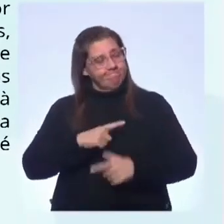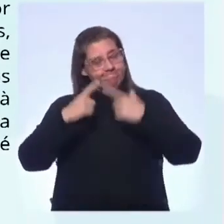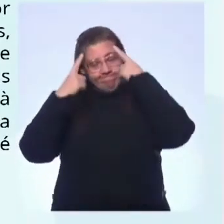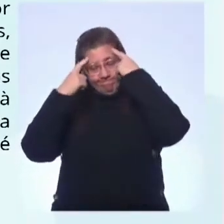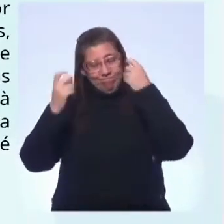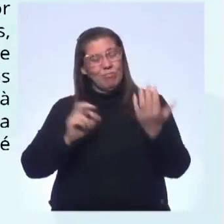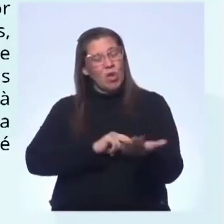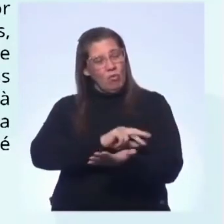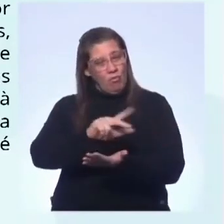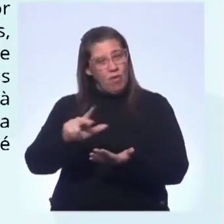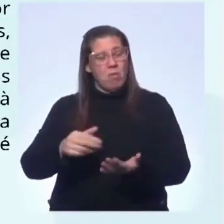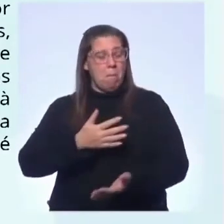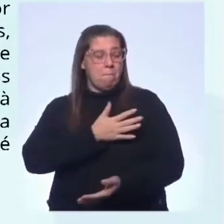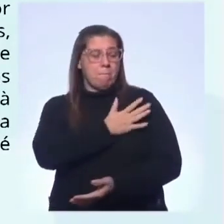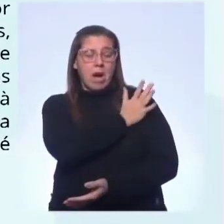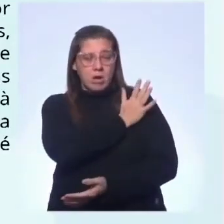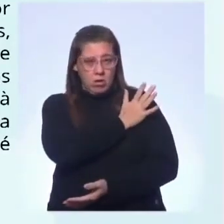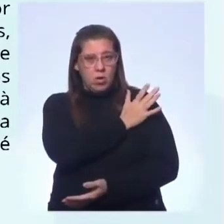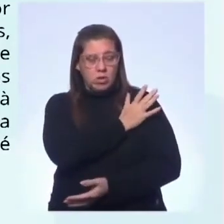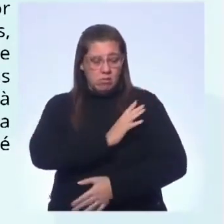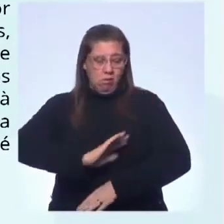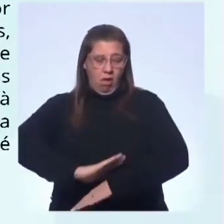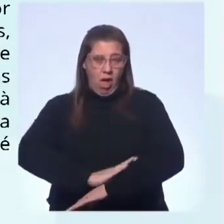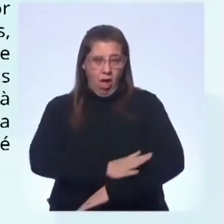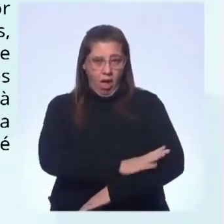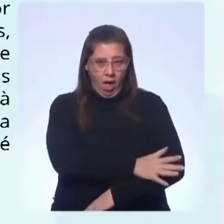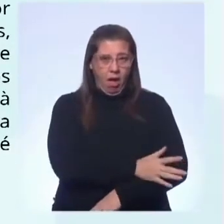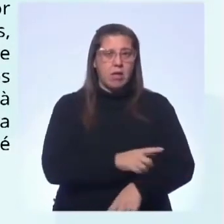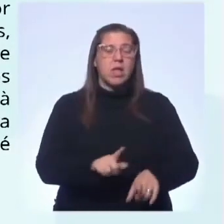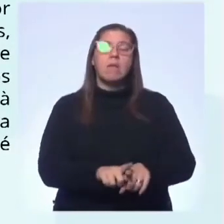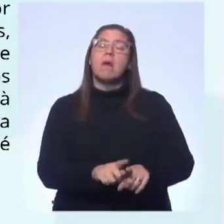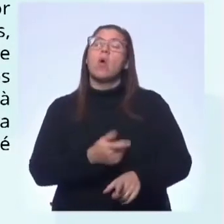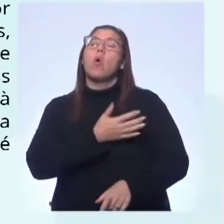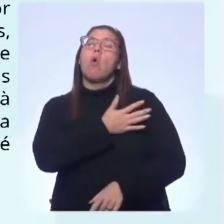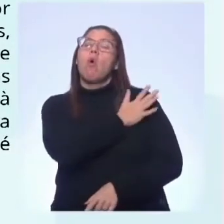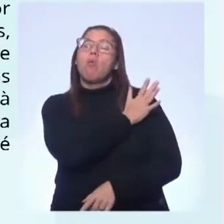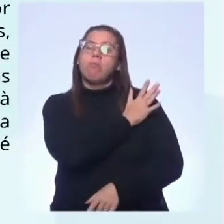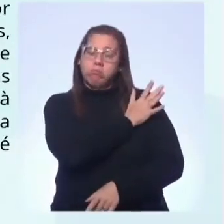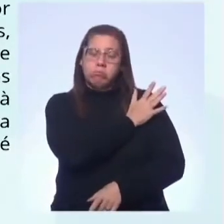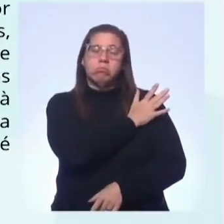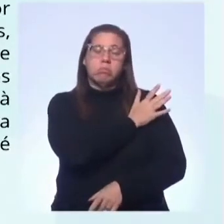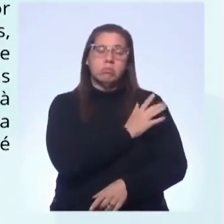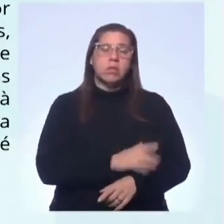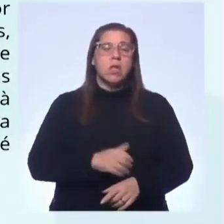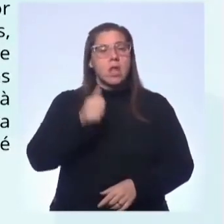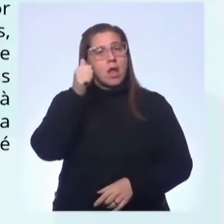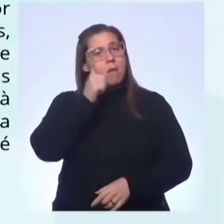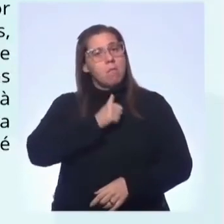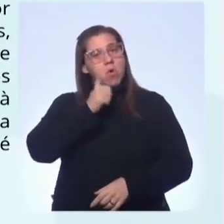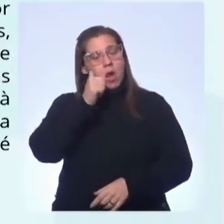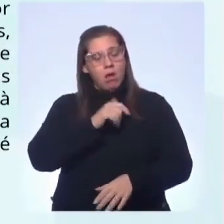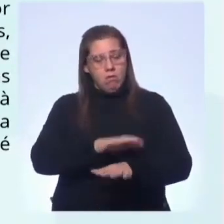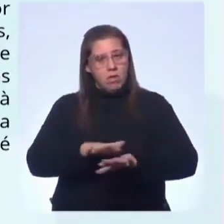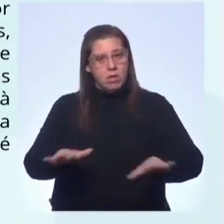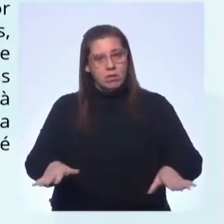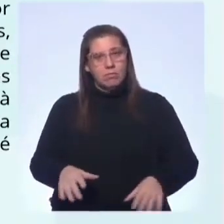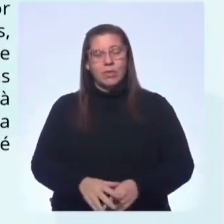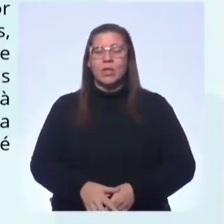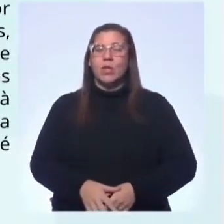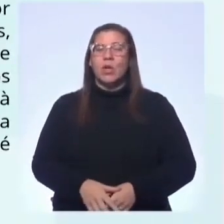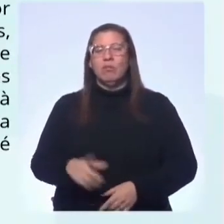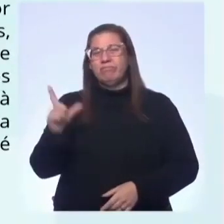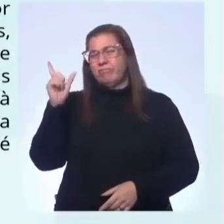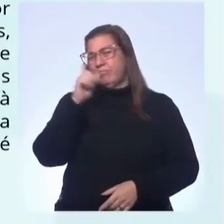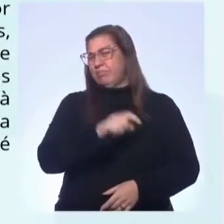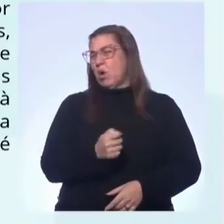à discriminação racial, à discriminação contra mulheres e crianças, ao difícil acesso ao lazer.